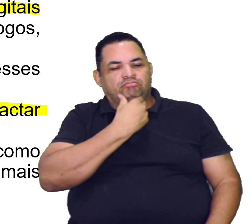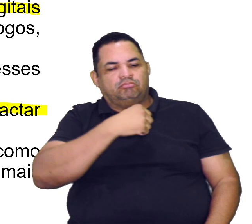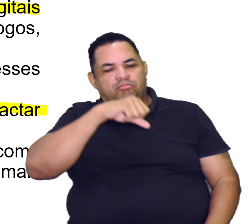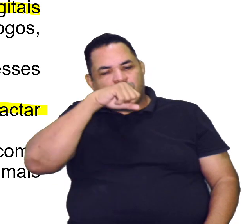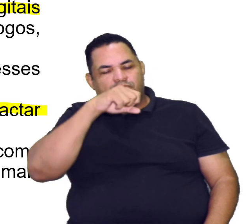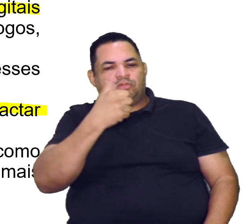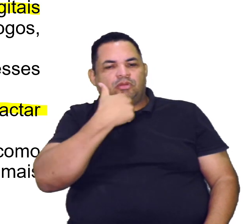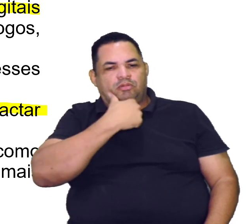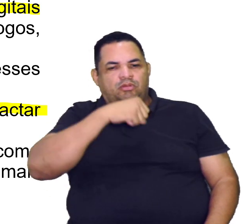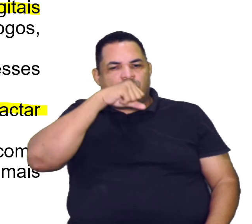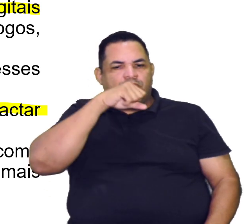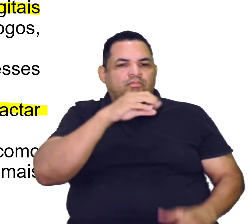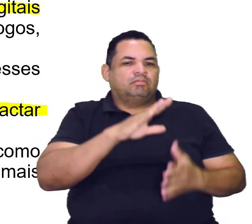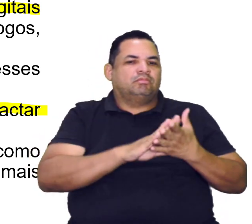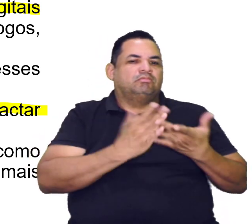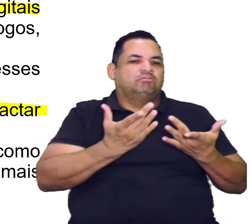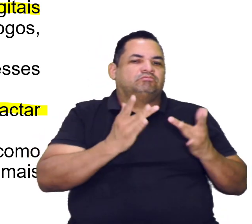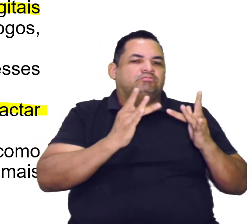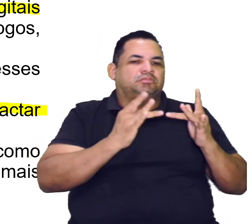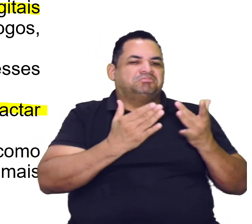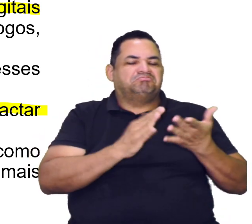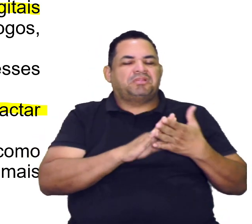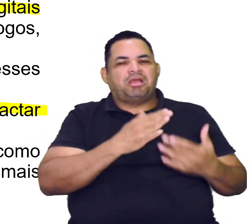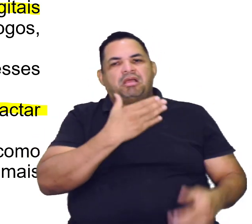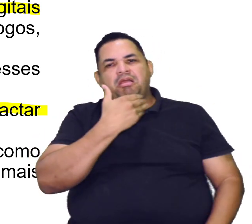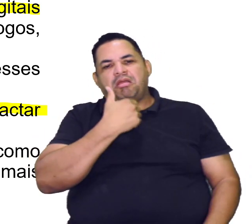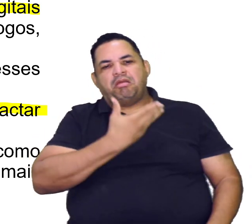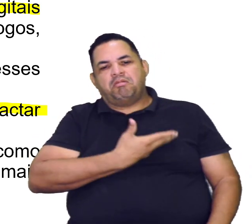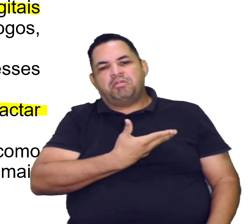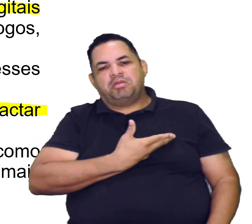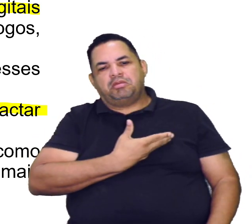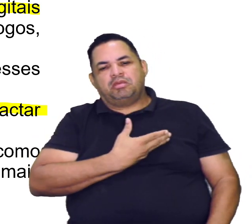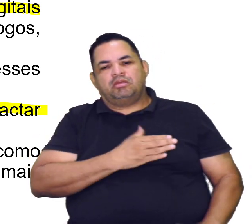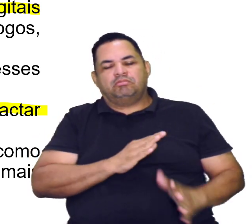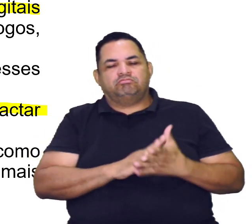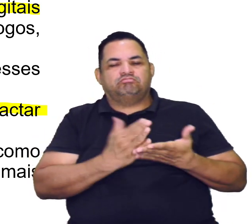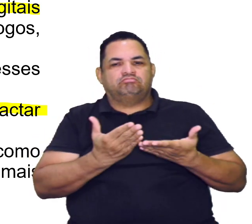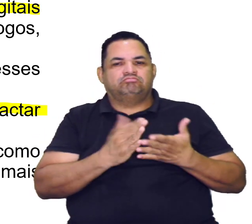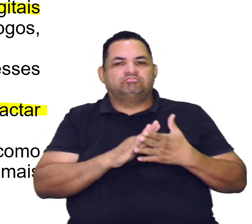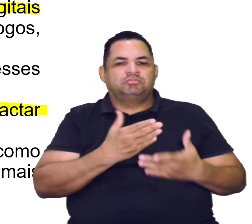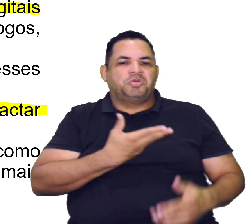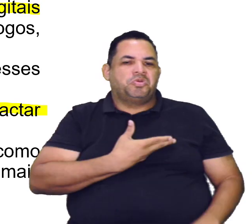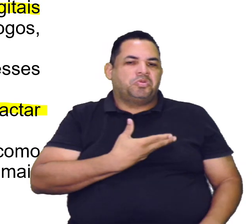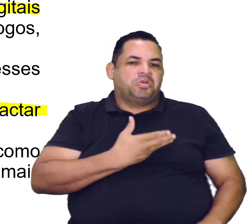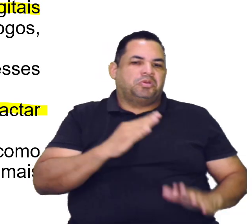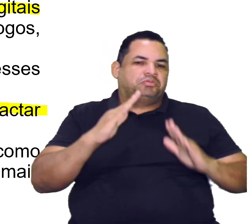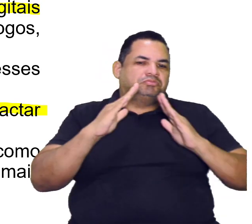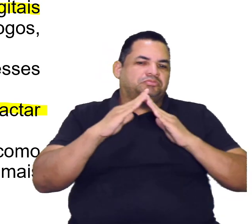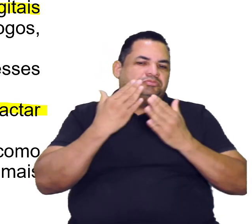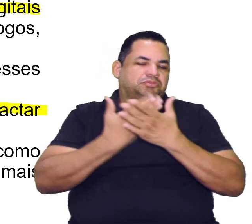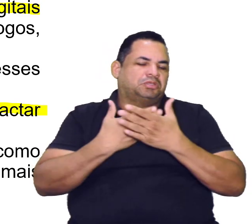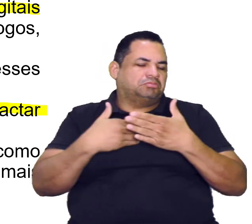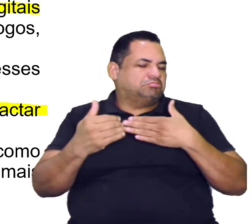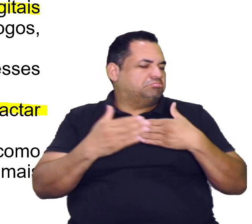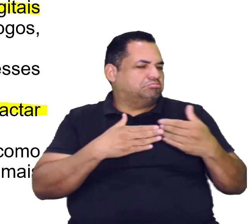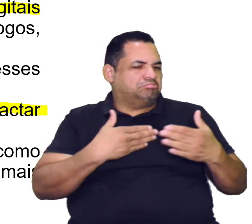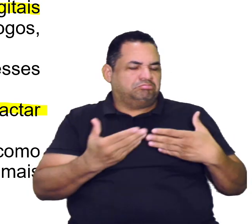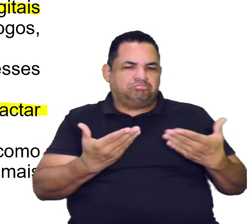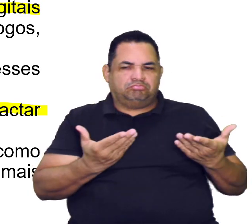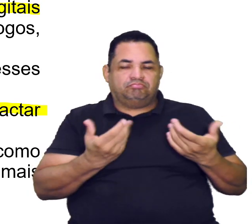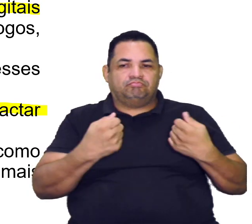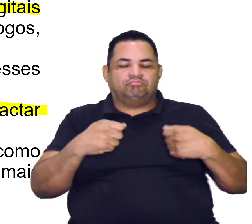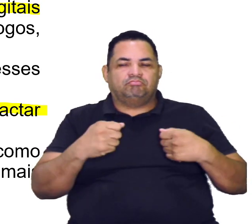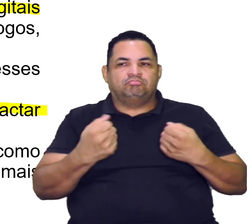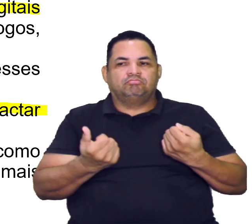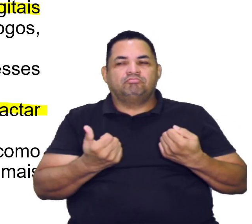irmão, com a minha namorada, com meu namorado, com os meus amigos, com meus colegas da faculdade, meus colegas de escola, enfim.